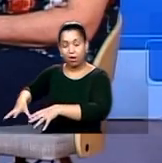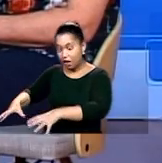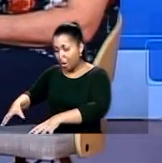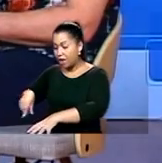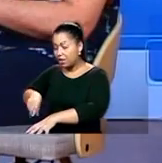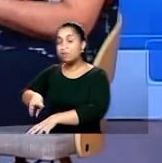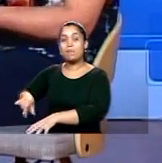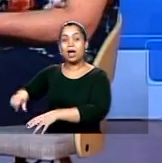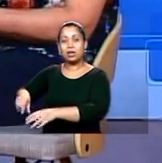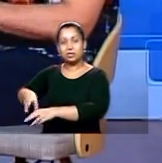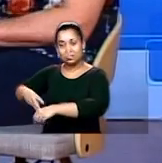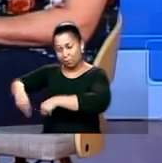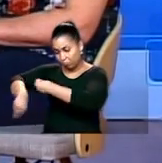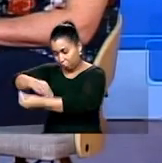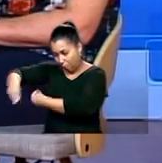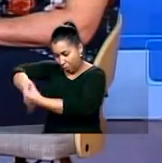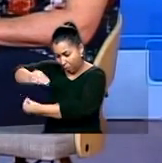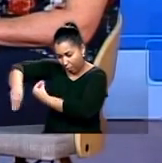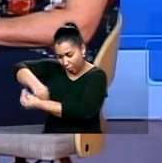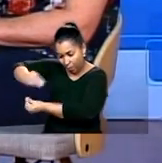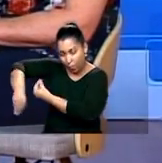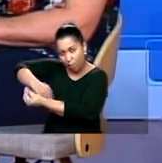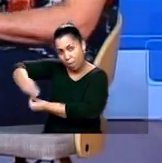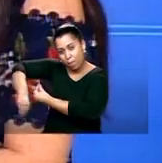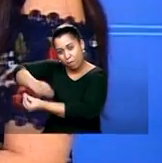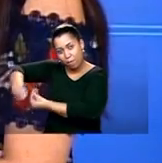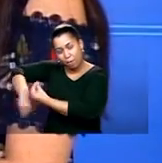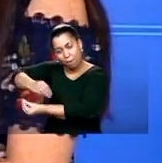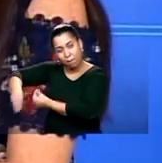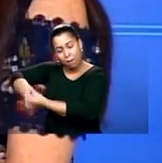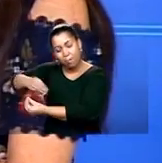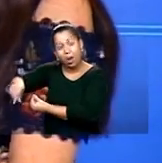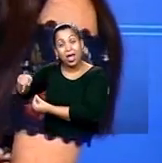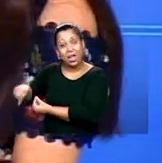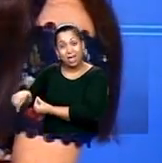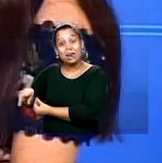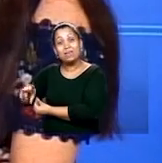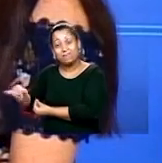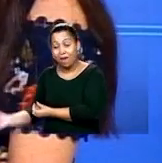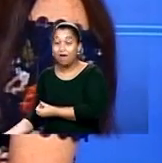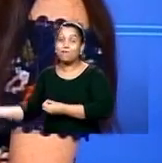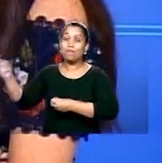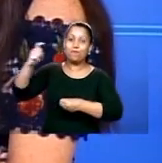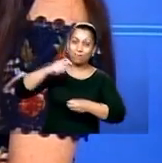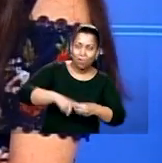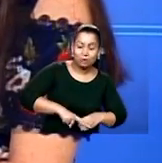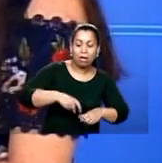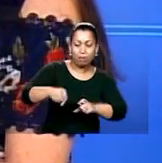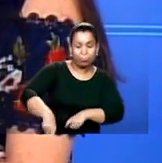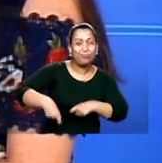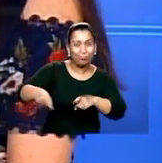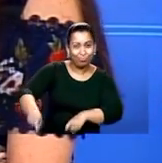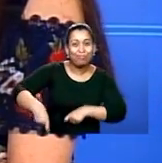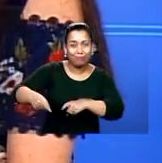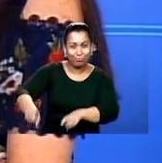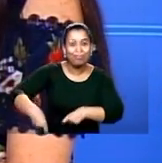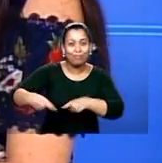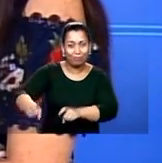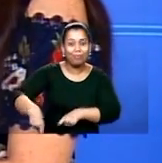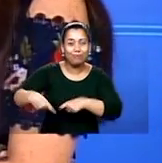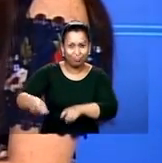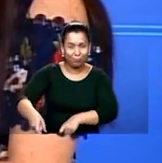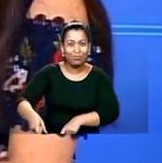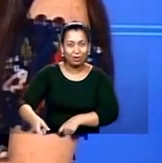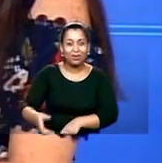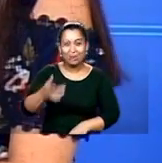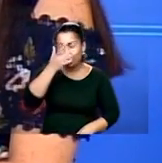vai ser processado numa usina de compostagem e essa compostagem vai voltar para o produtor que abastece o município,